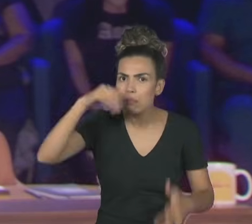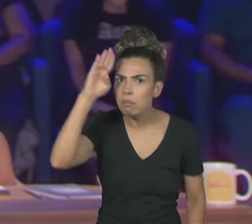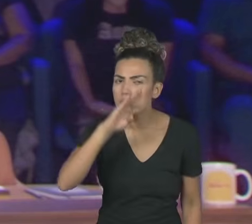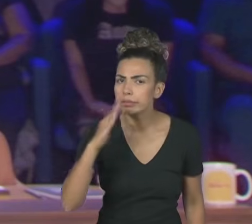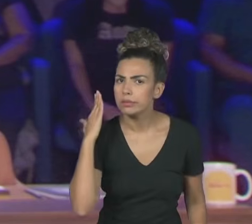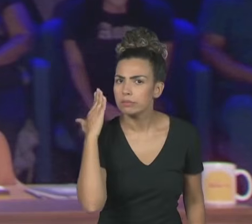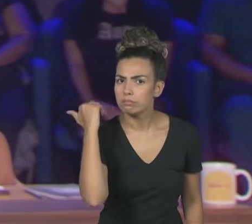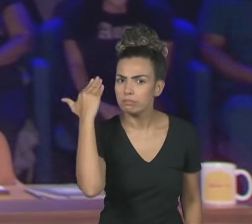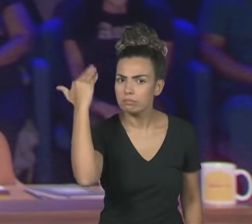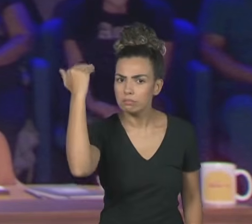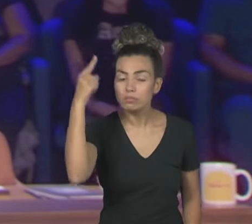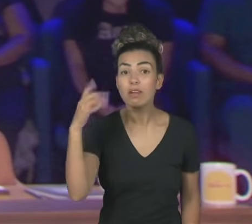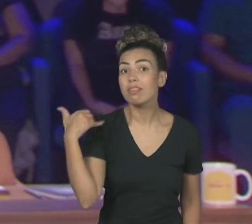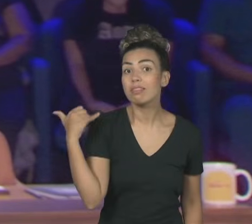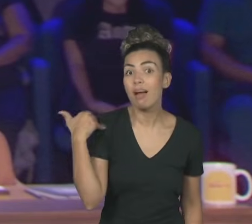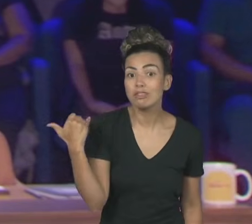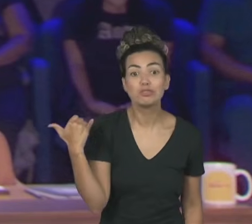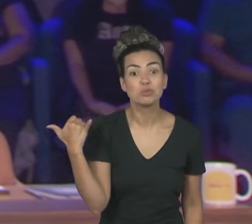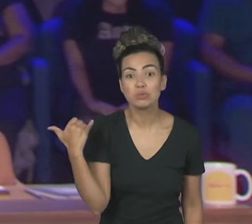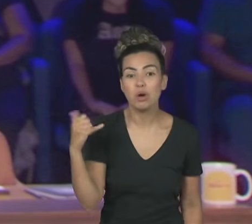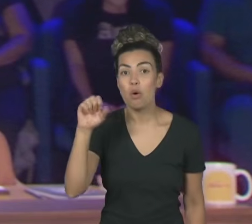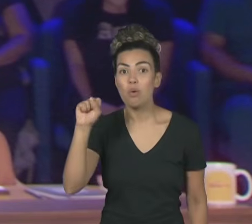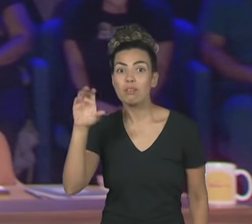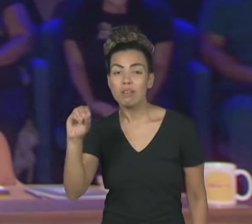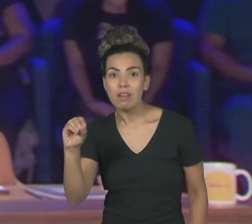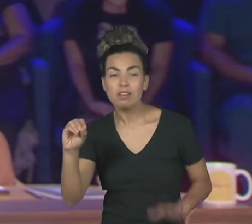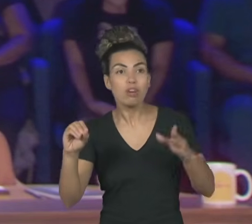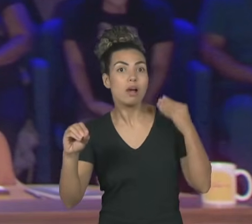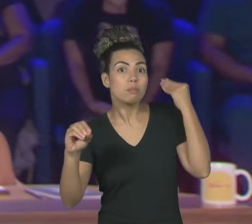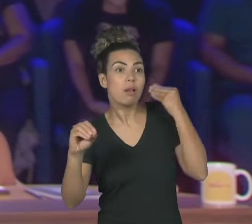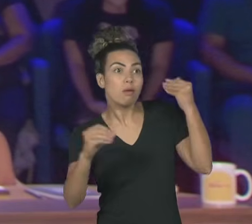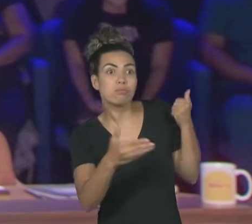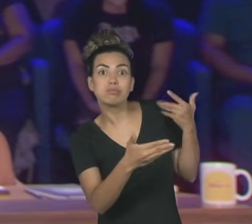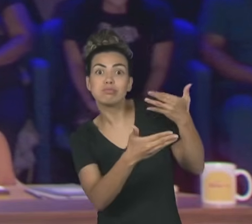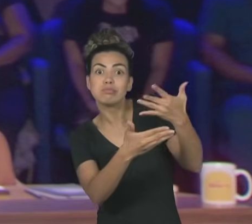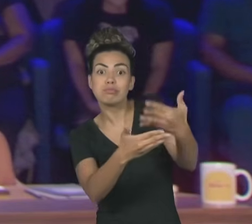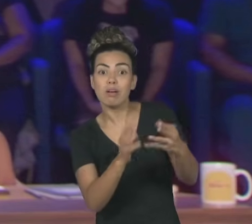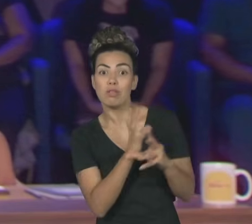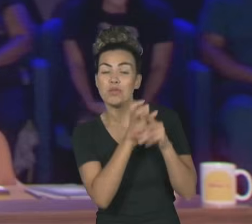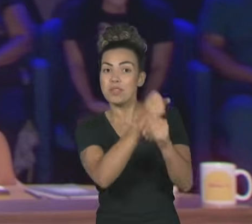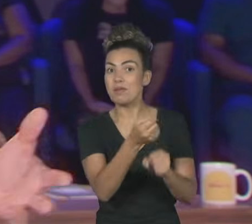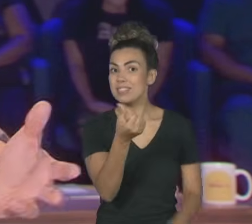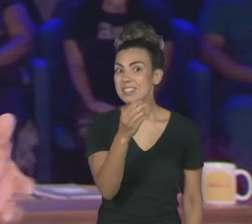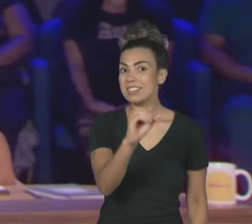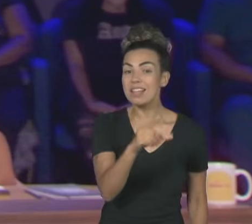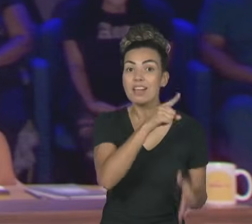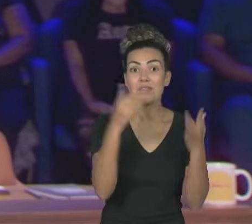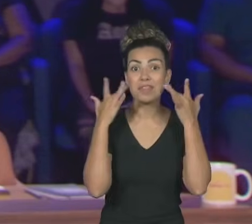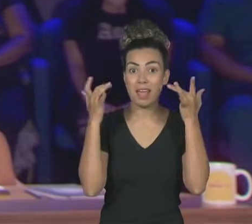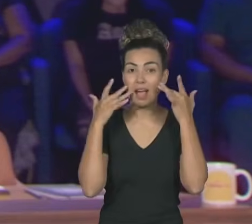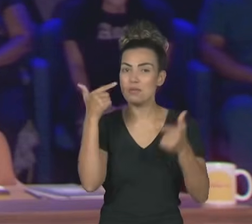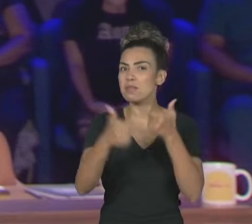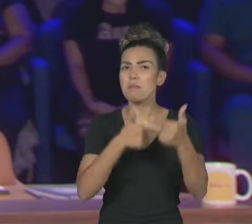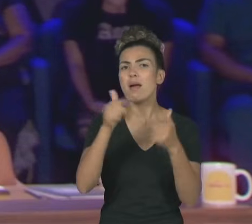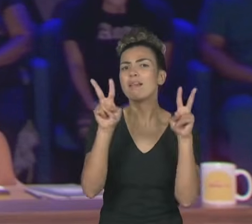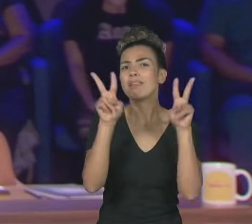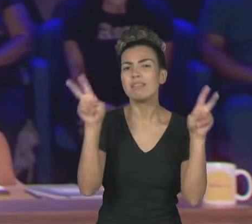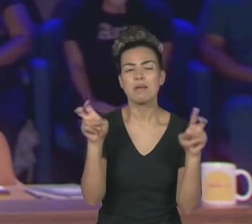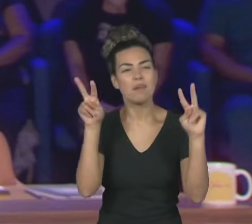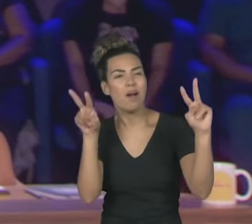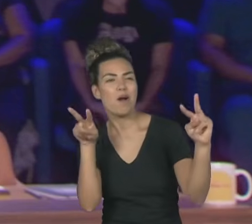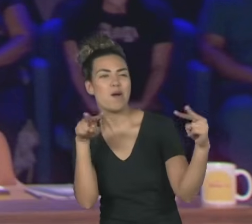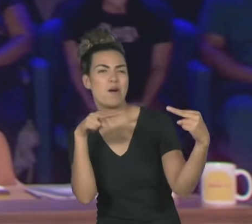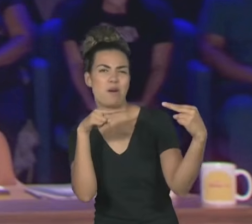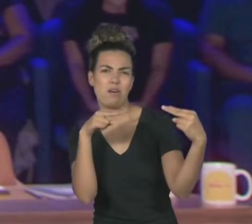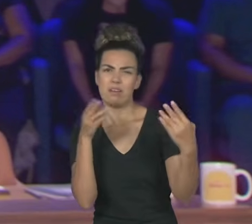e 60 anos de carreira com o espetáculo Olhos nos Olhos. Uma atriz de uma intensidade que comove,